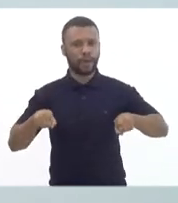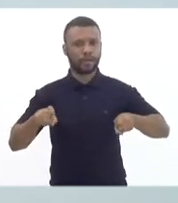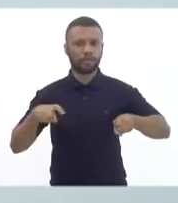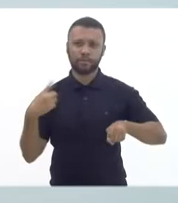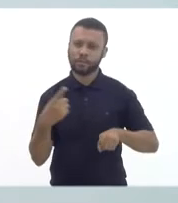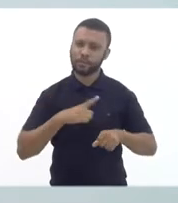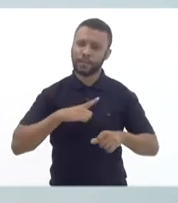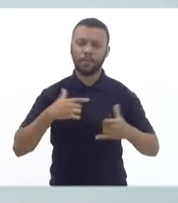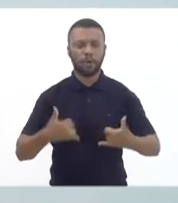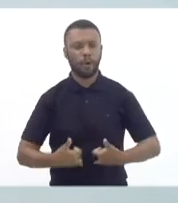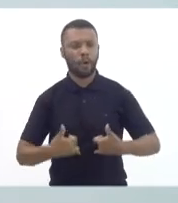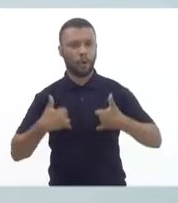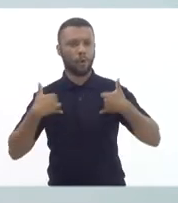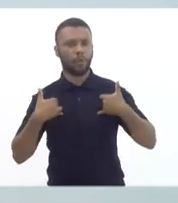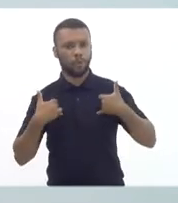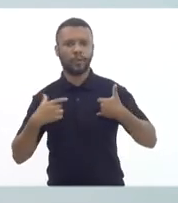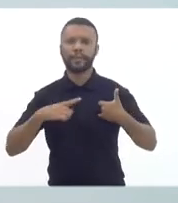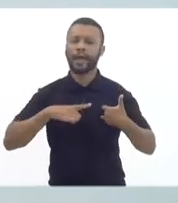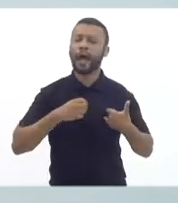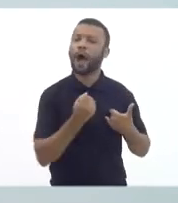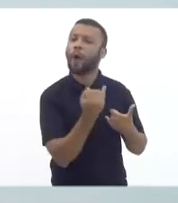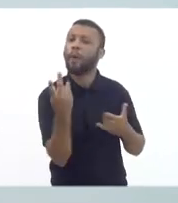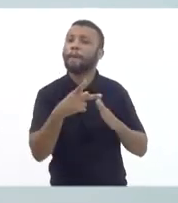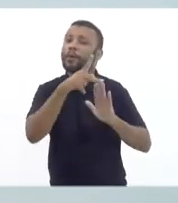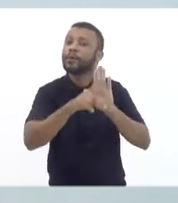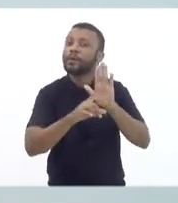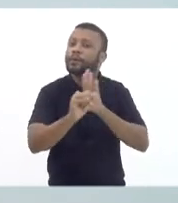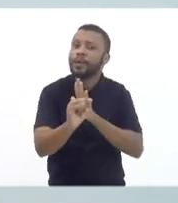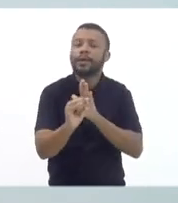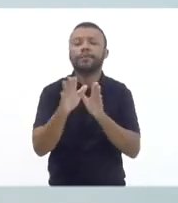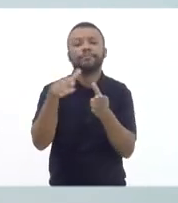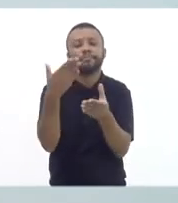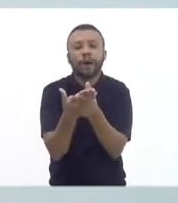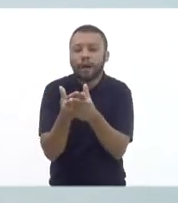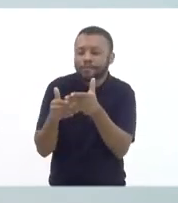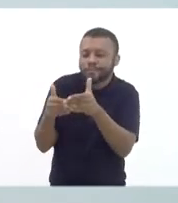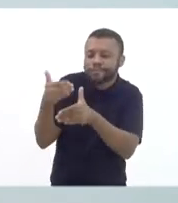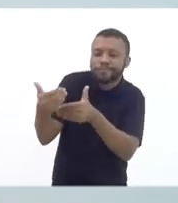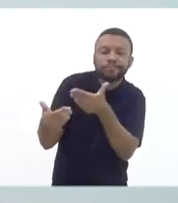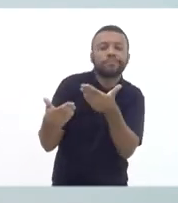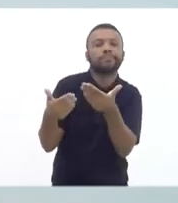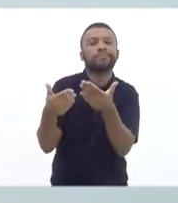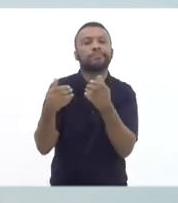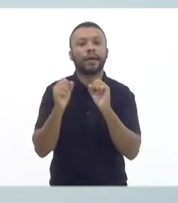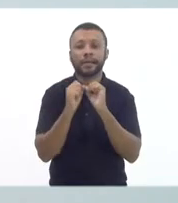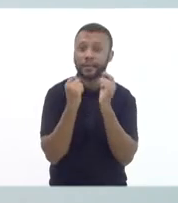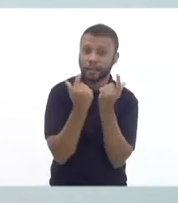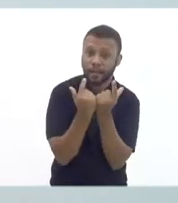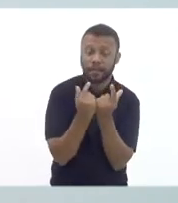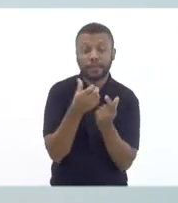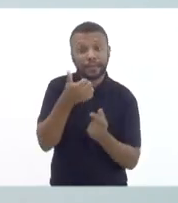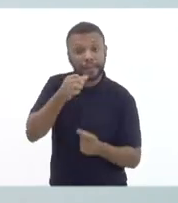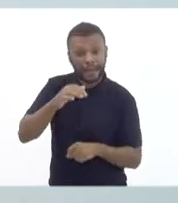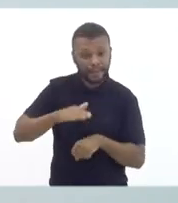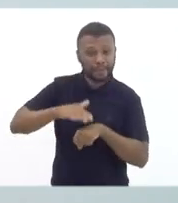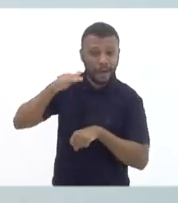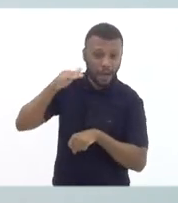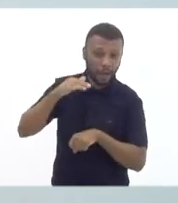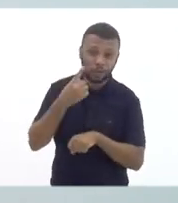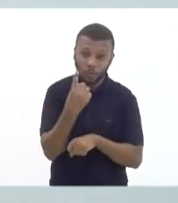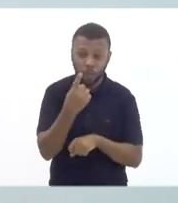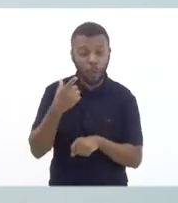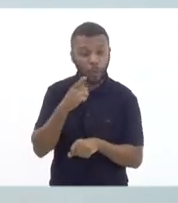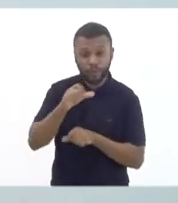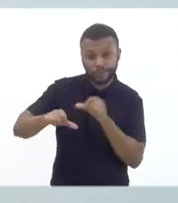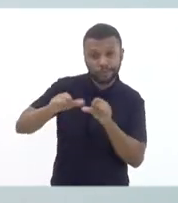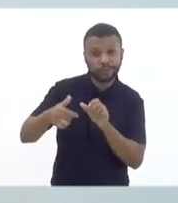tido alguns projetos de lei tramitando na casa, são mais de 10. Um virou lei, né, que autoriza o Poder Executivo a celebrar